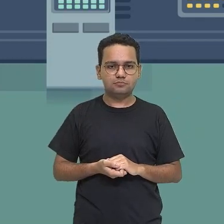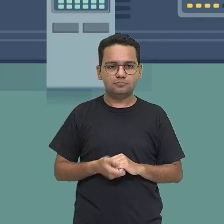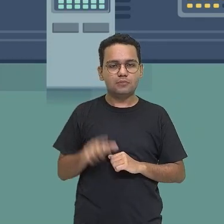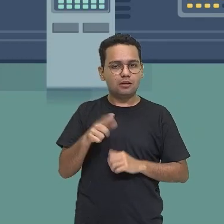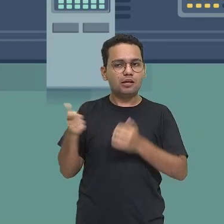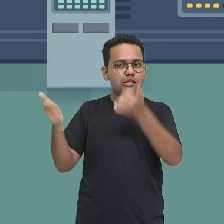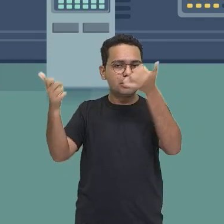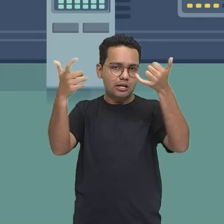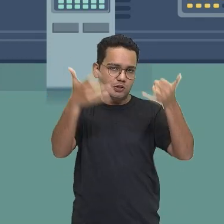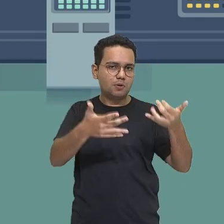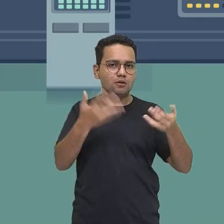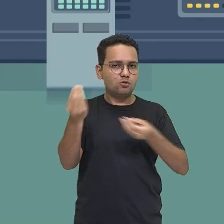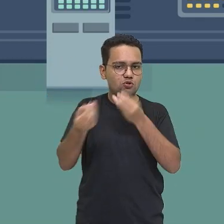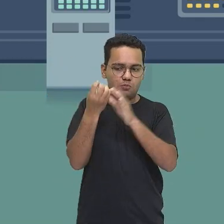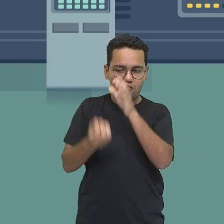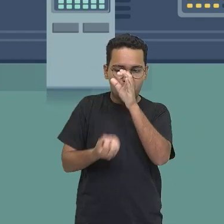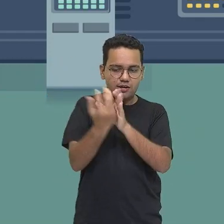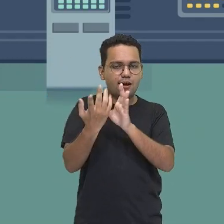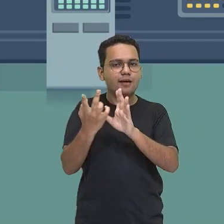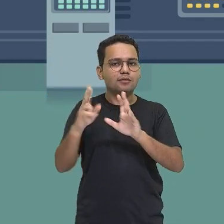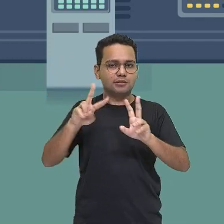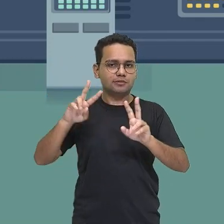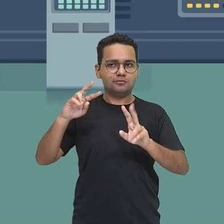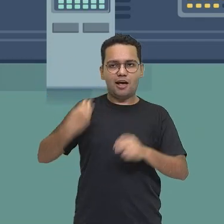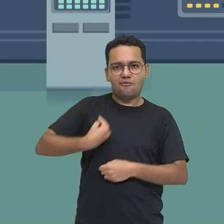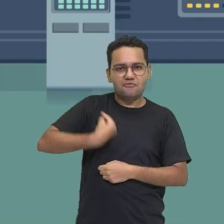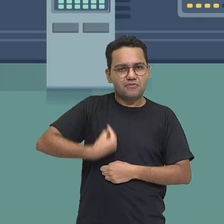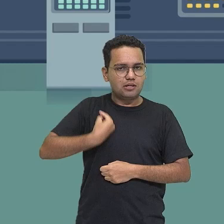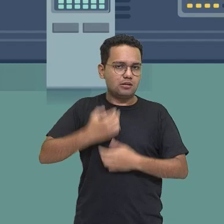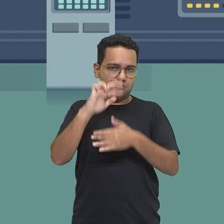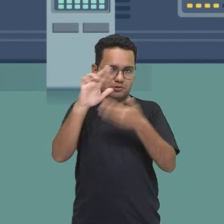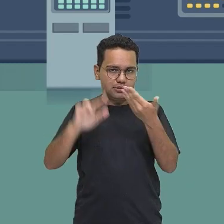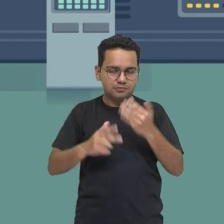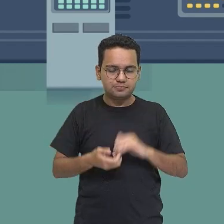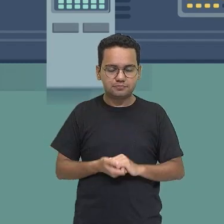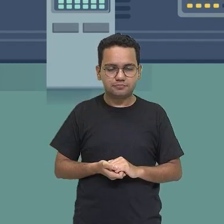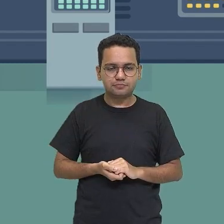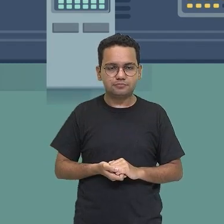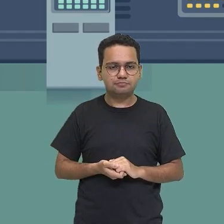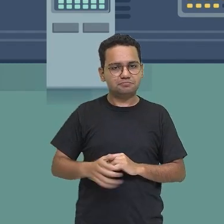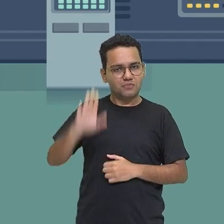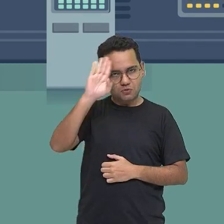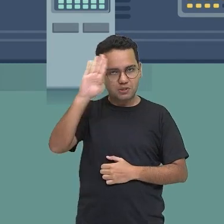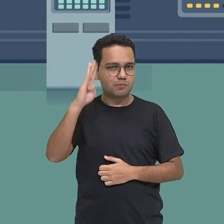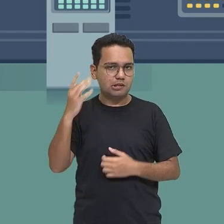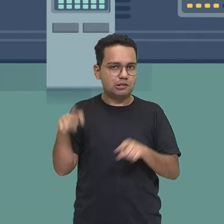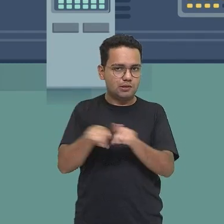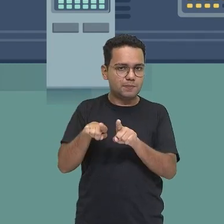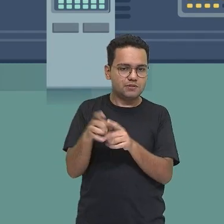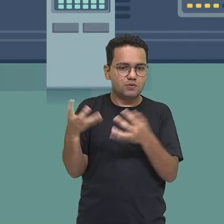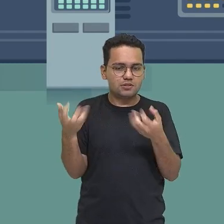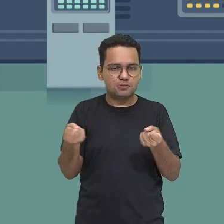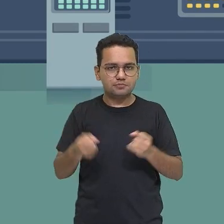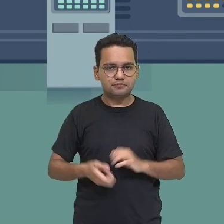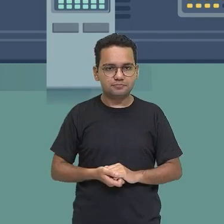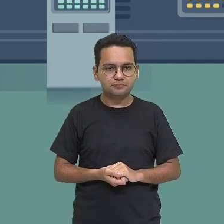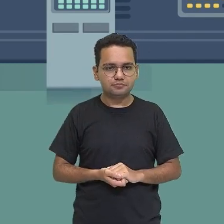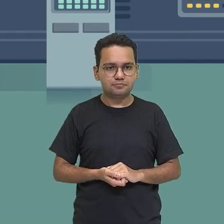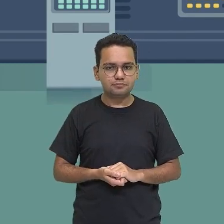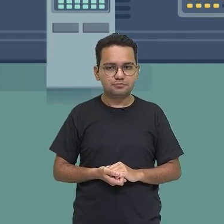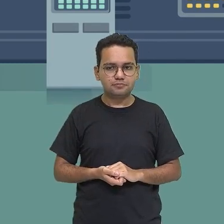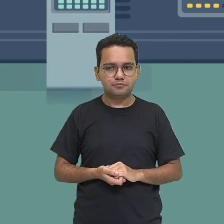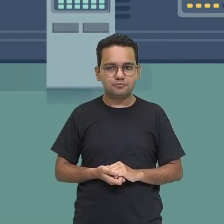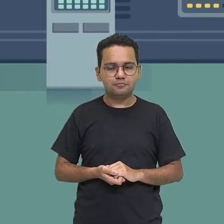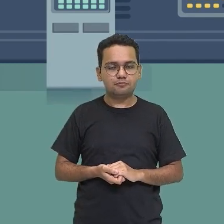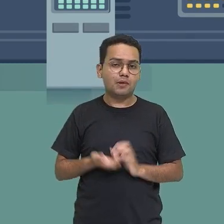falam sobre a origem da vida. Então, essas são as principais e mais aceitas. Claro que também,